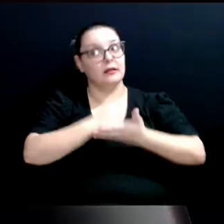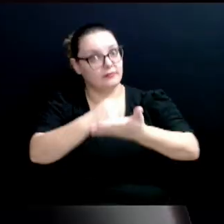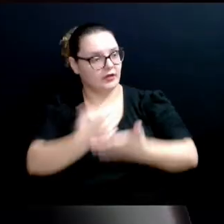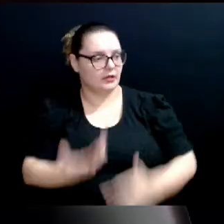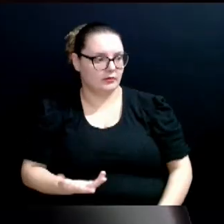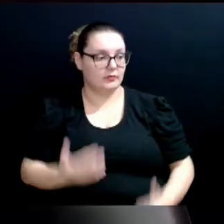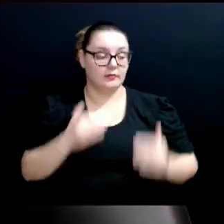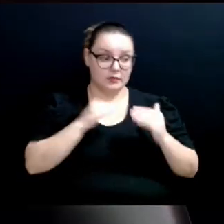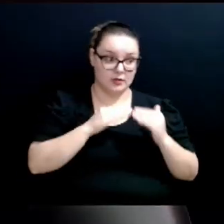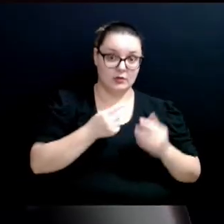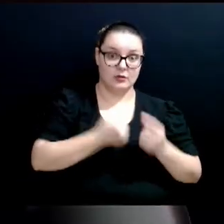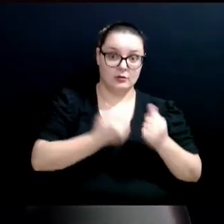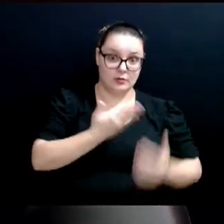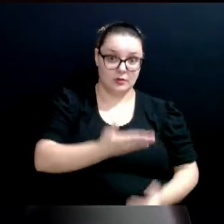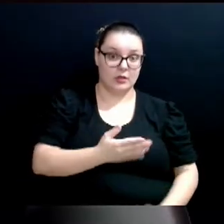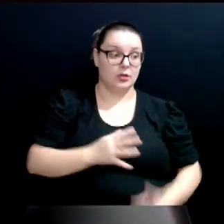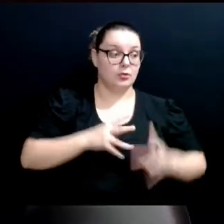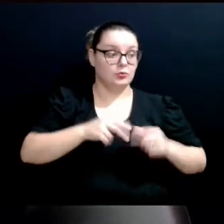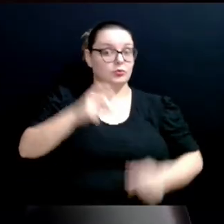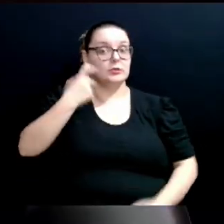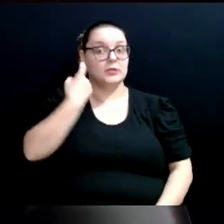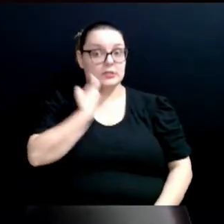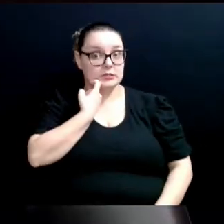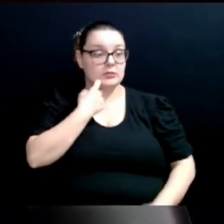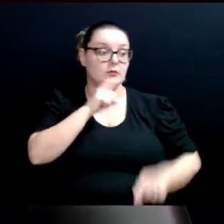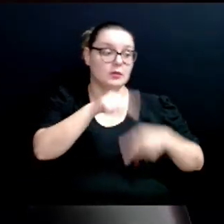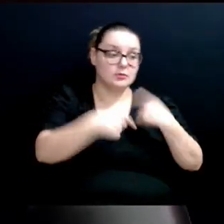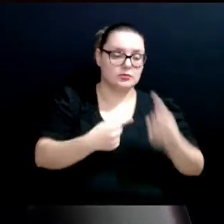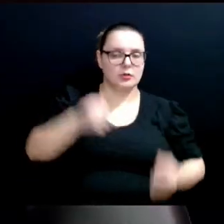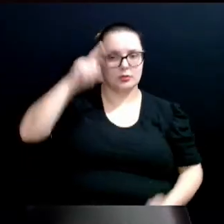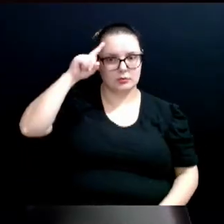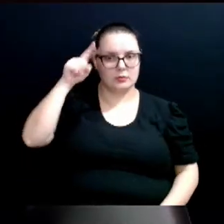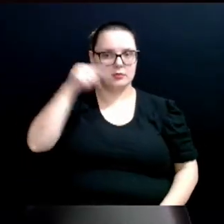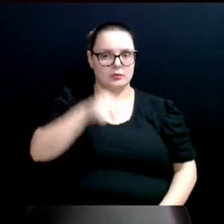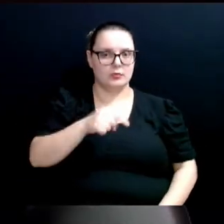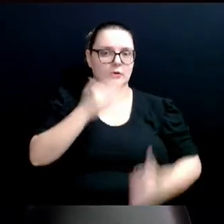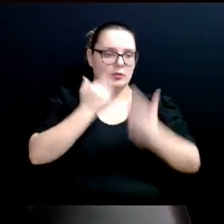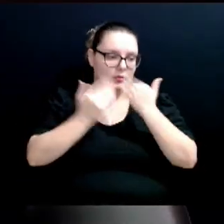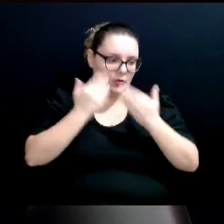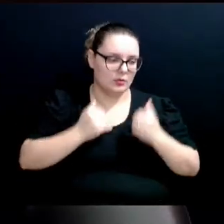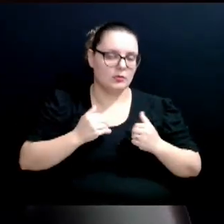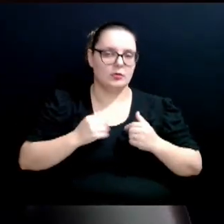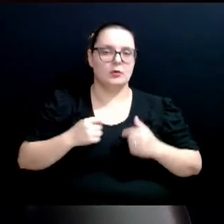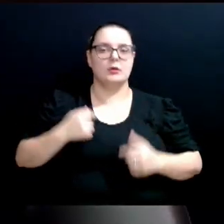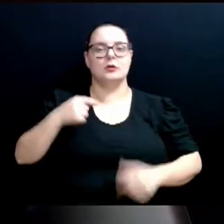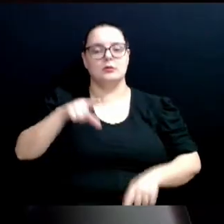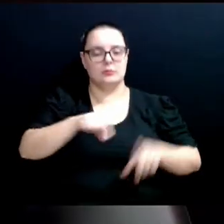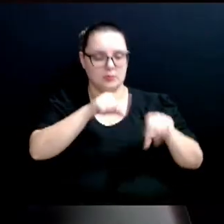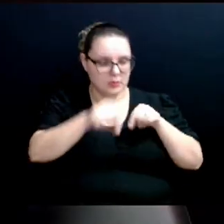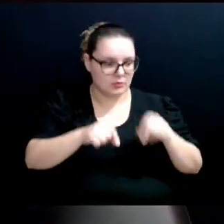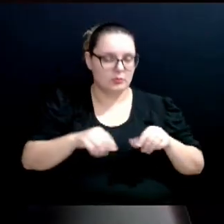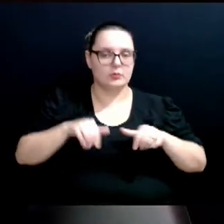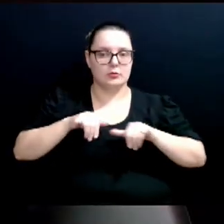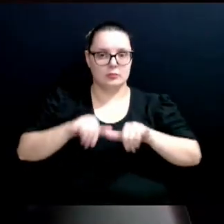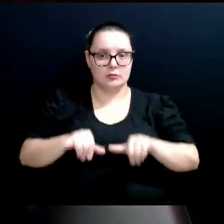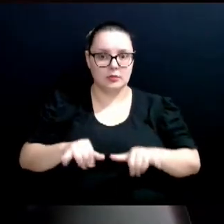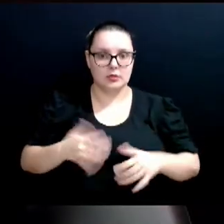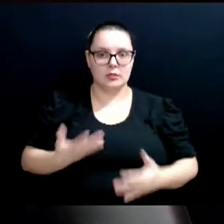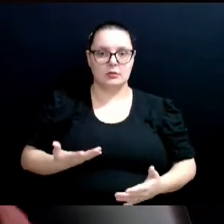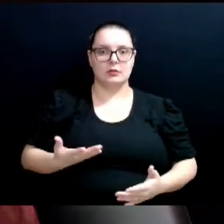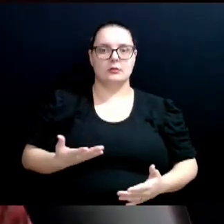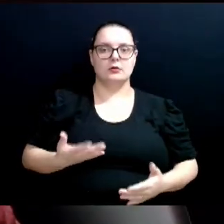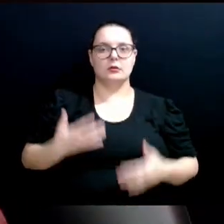toda sexta-feira, mas nos outros dias você vai comer o lanchinho que você escolher no mercado. E aí você acaba